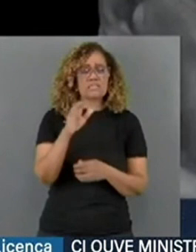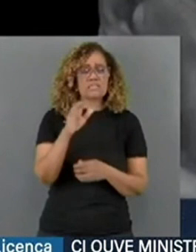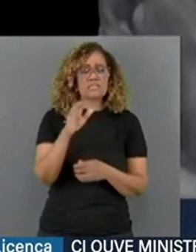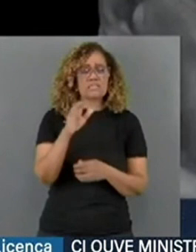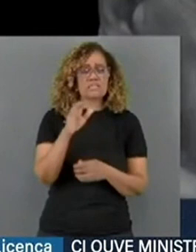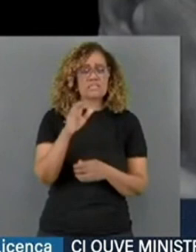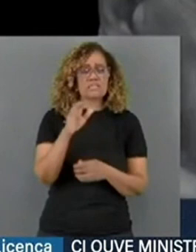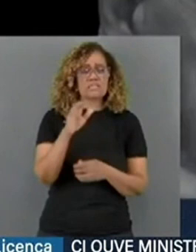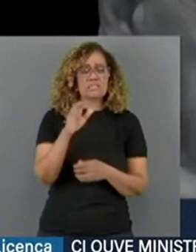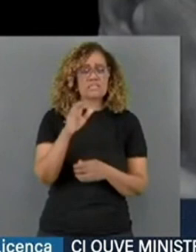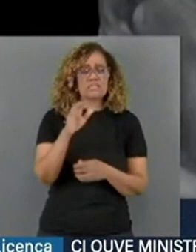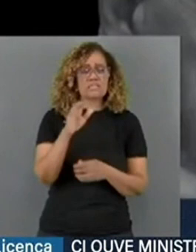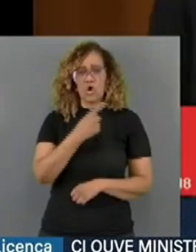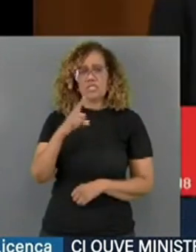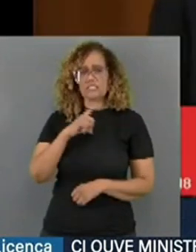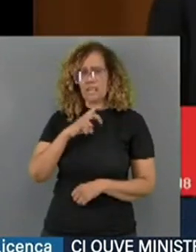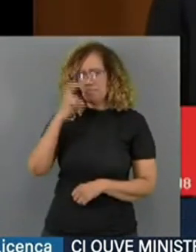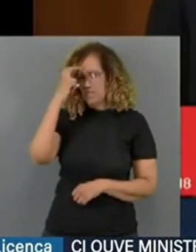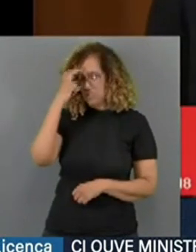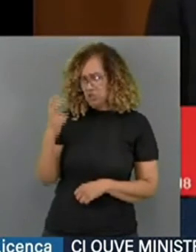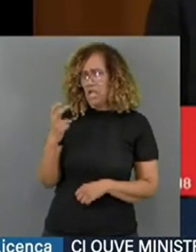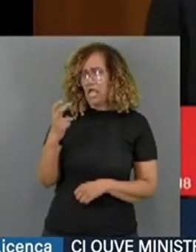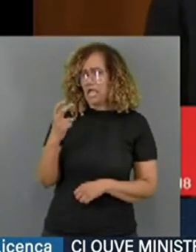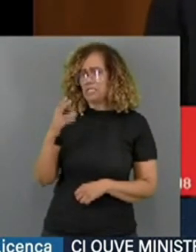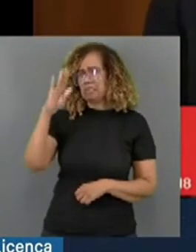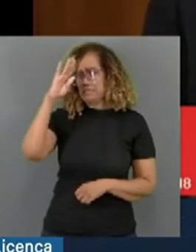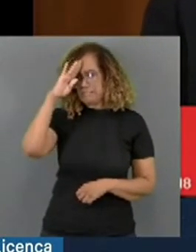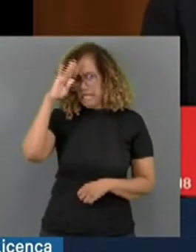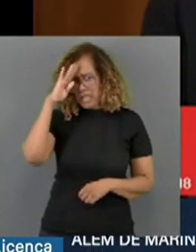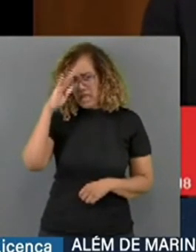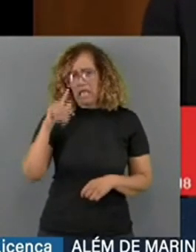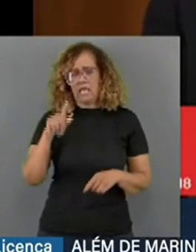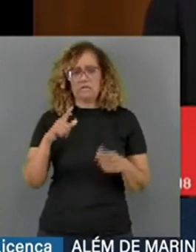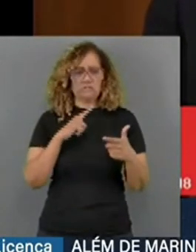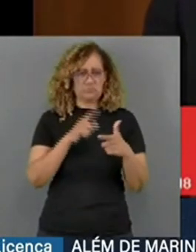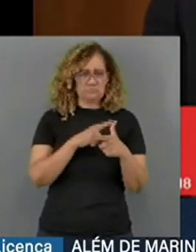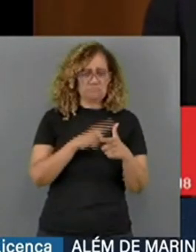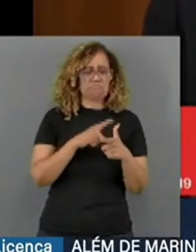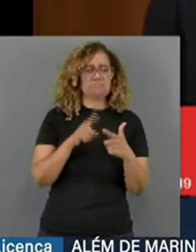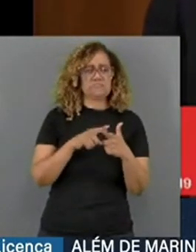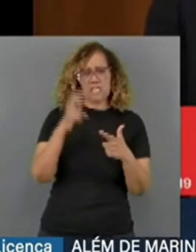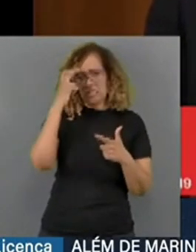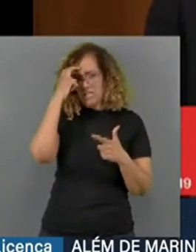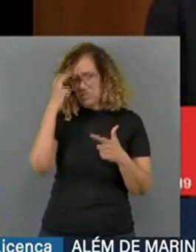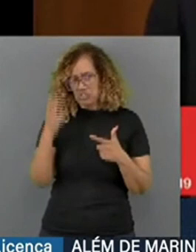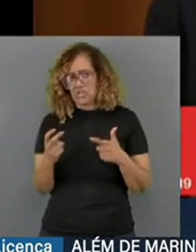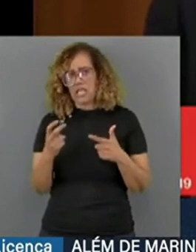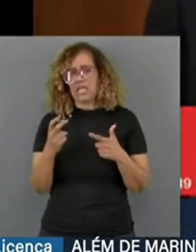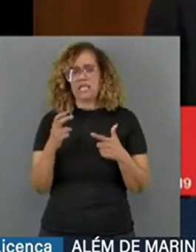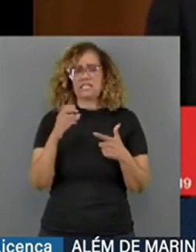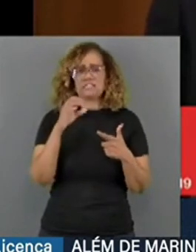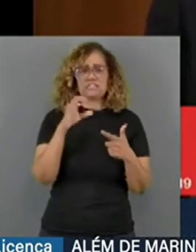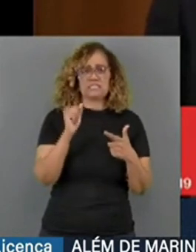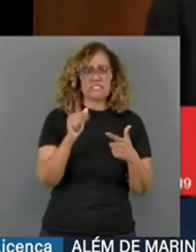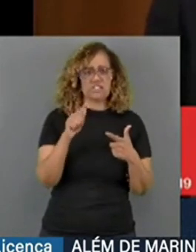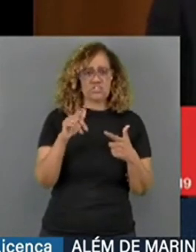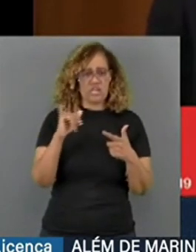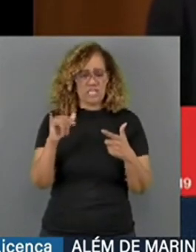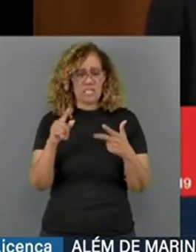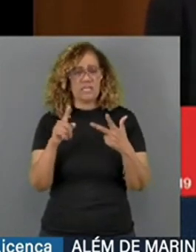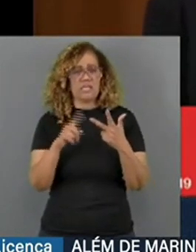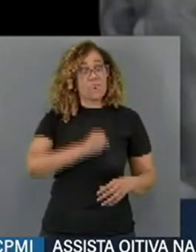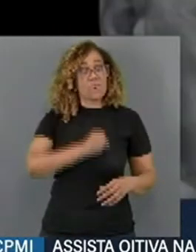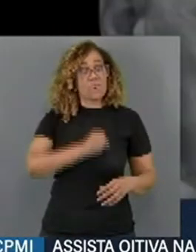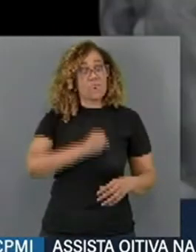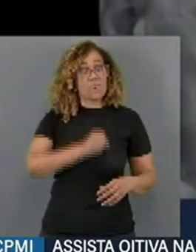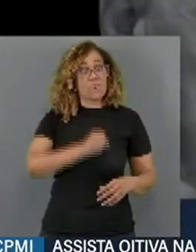Aqui nós temos inteligência do Exército, nós temos inteligência do GSI, nós temos inteligência da BIM, nós temos inteligência da Marinha, nós temos inteligência da